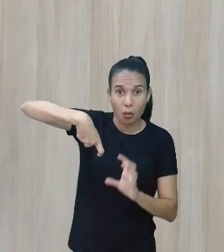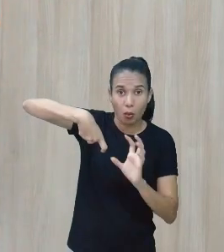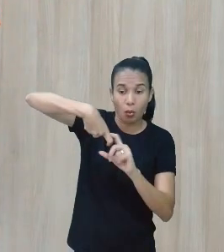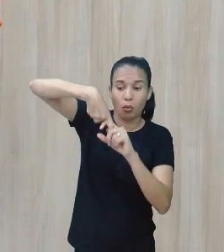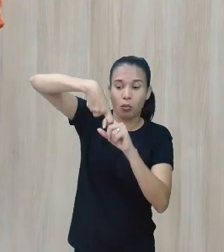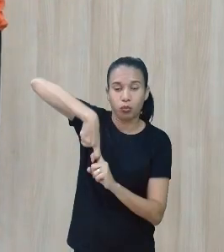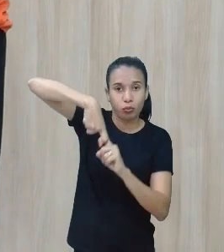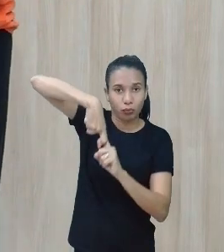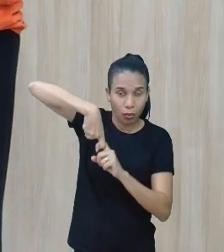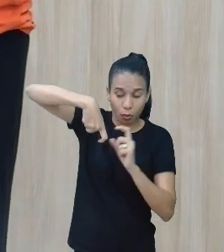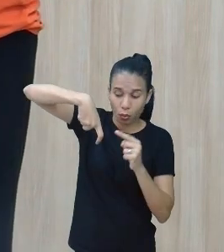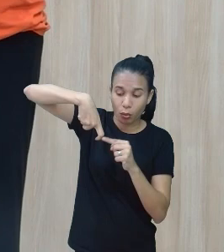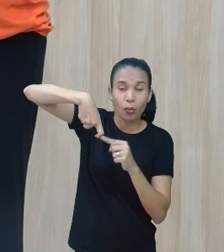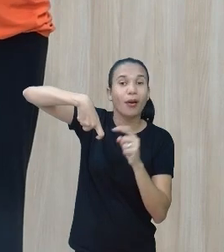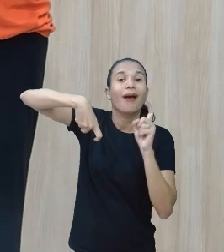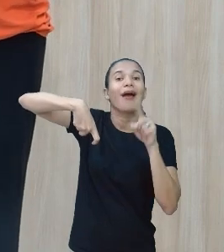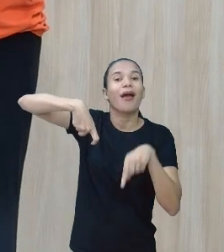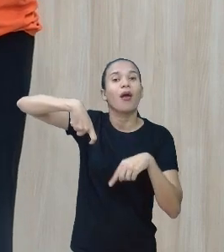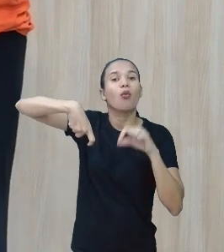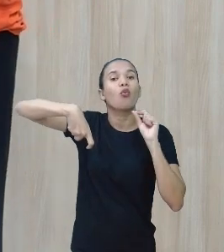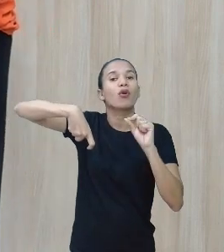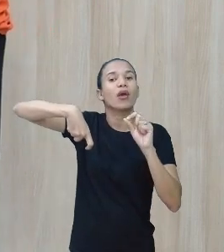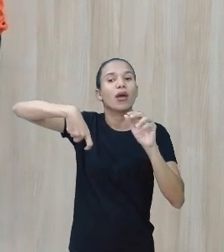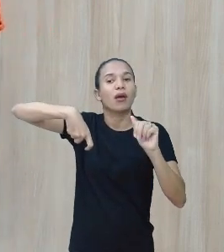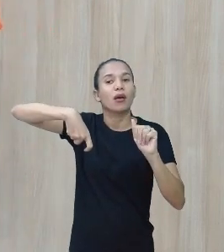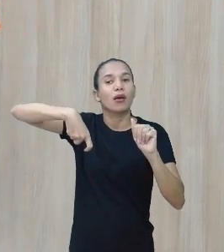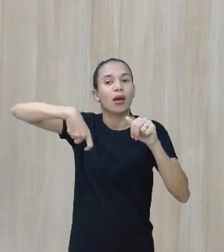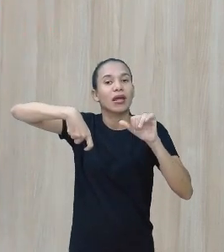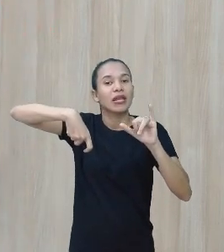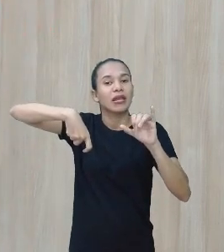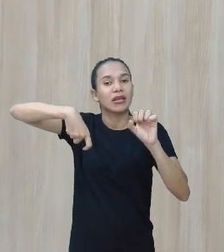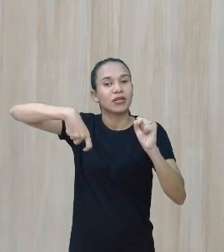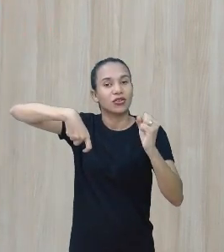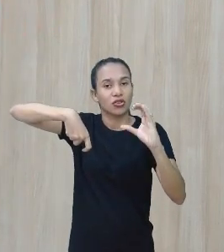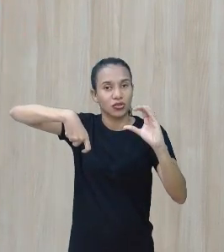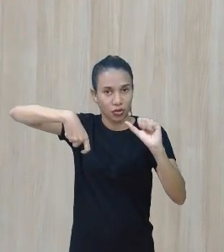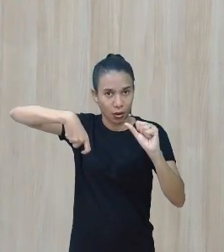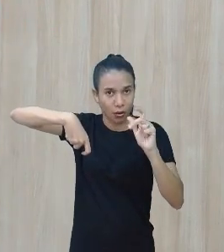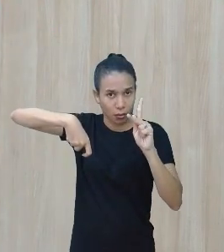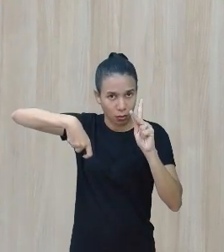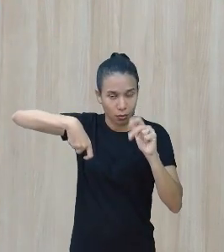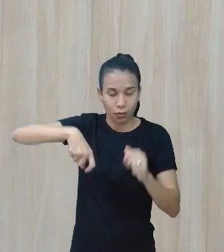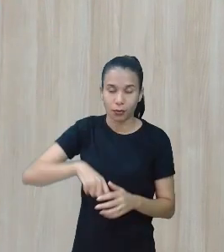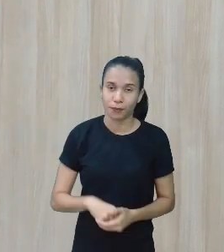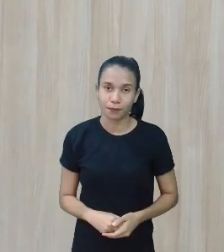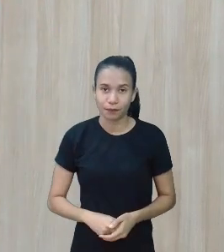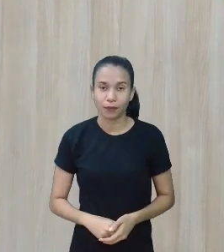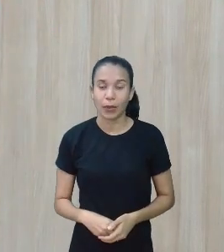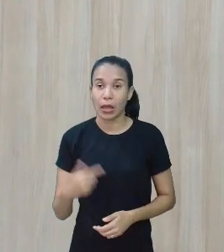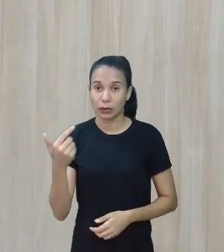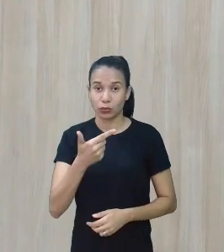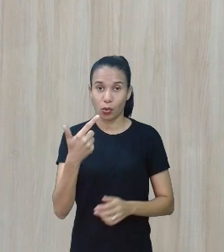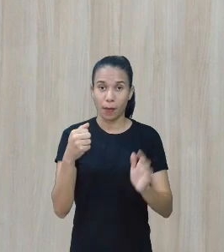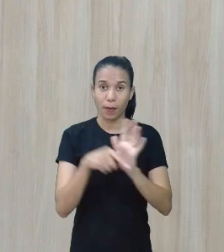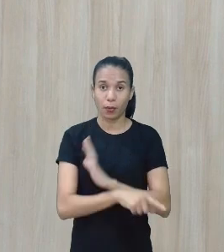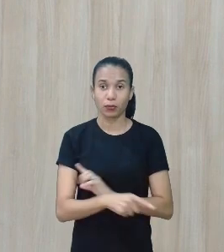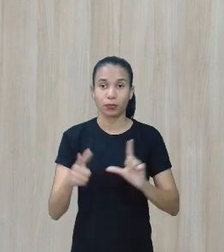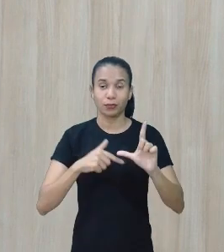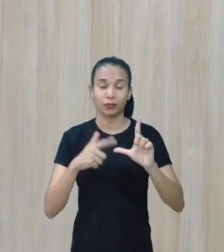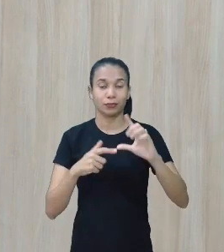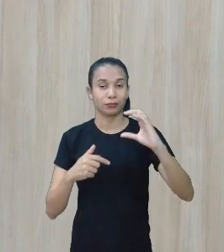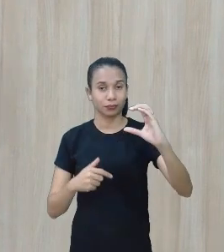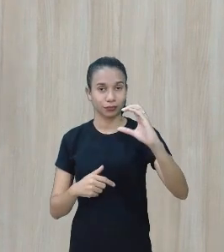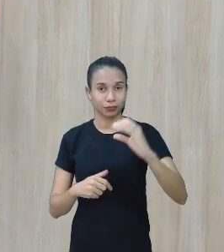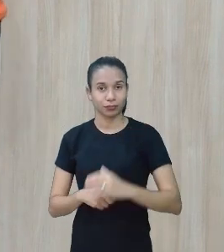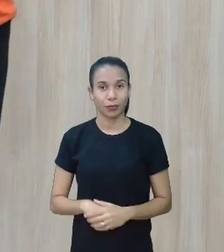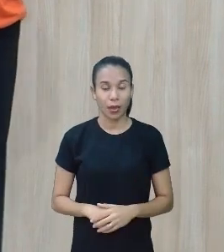essa expressão está se referindo à questão da isca, certo? Então, segunda questão, letra